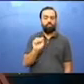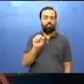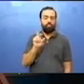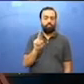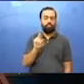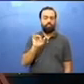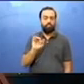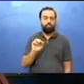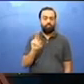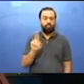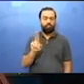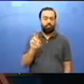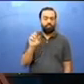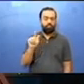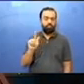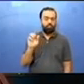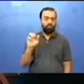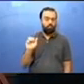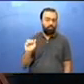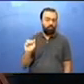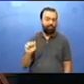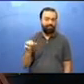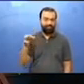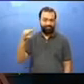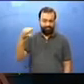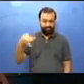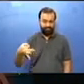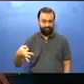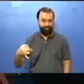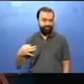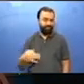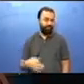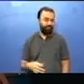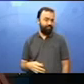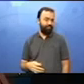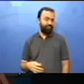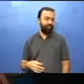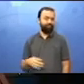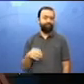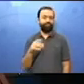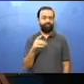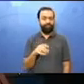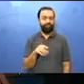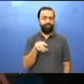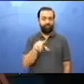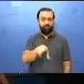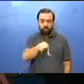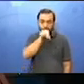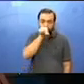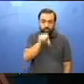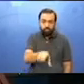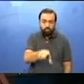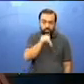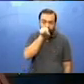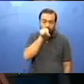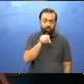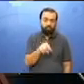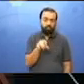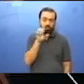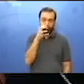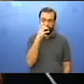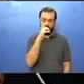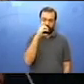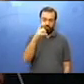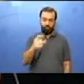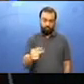Olhem, é esta palavra. Vocês podem fazer a ligação. Vamos ler as palavras de cima. Olhem, tamanduá, tucano. Muito